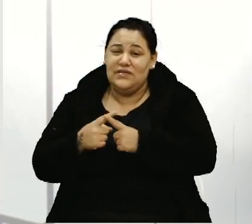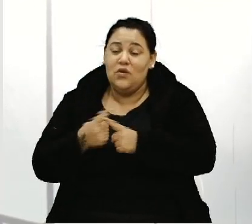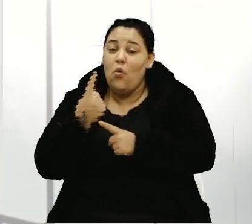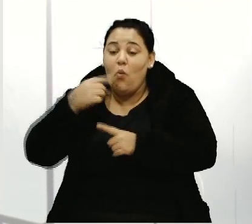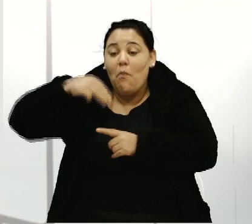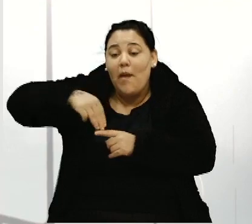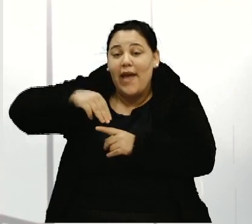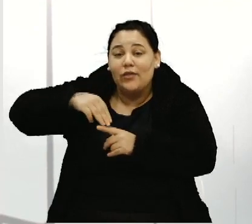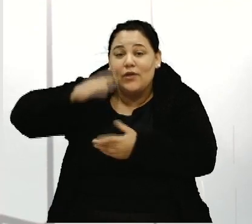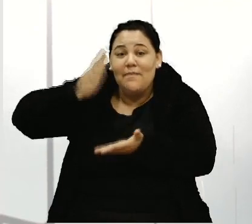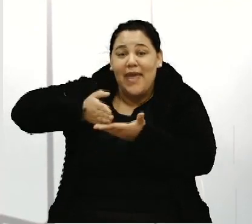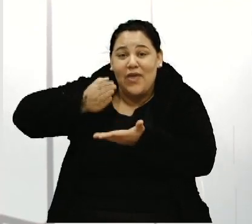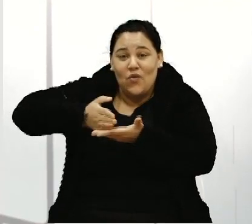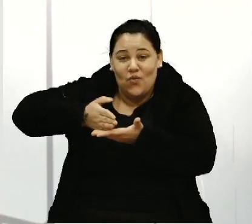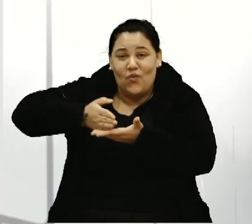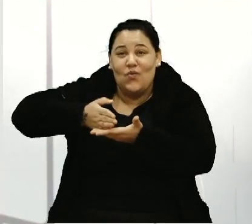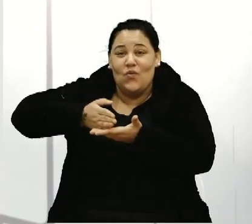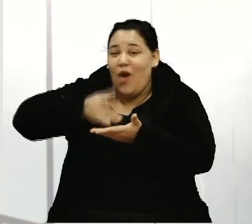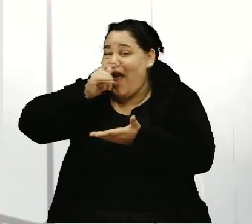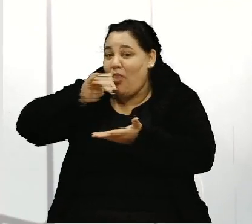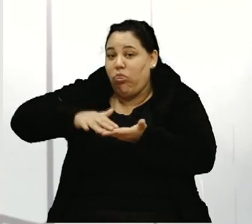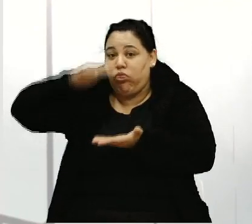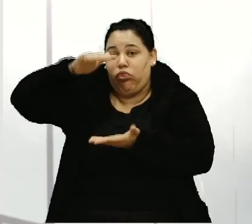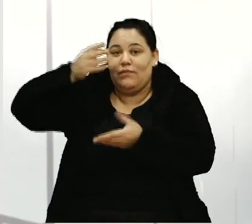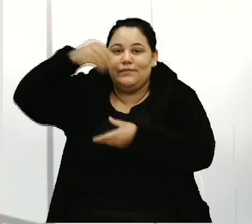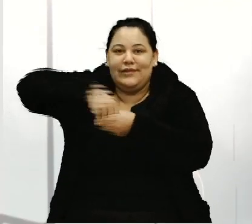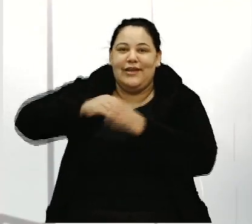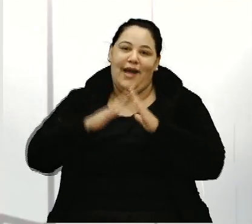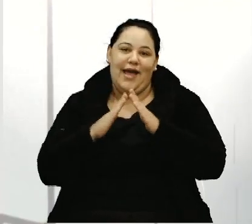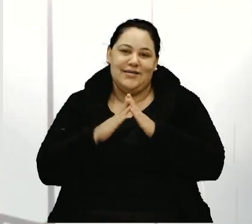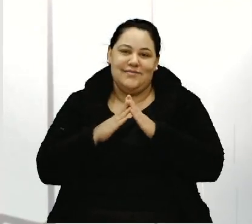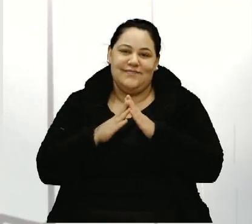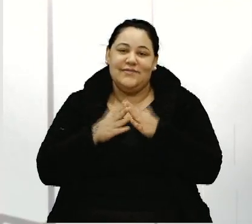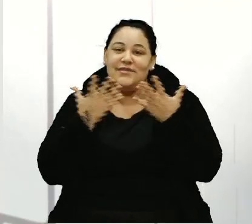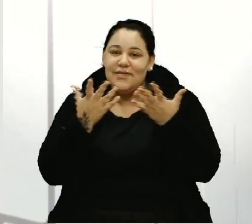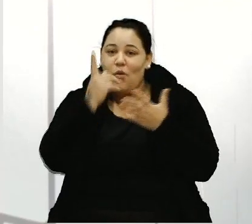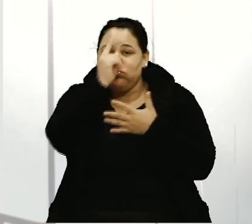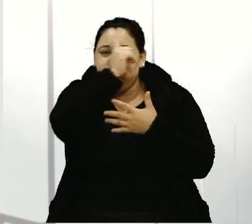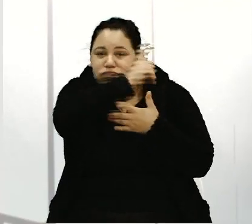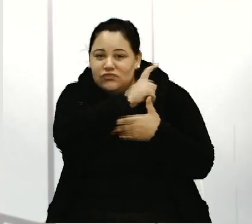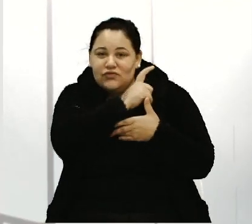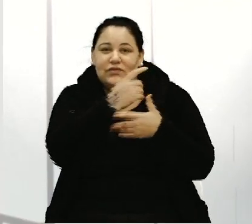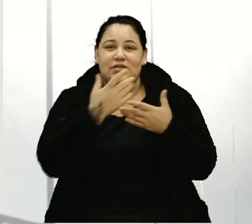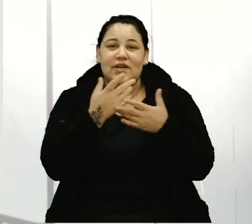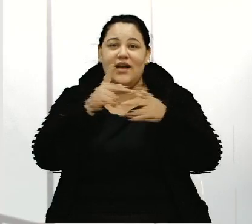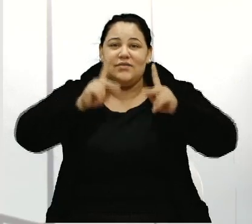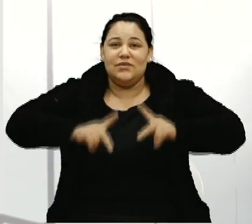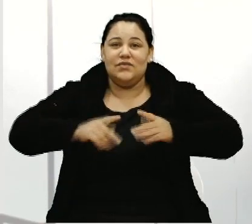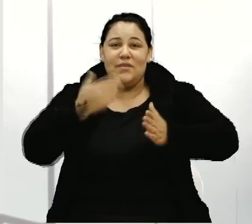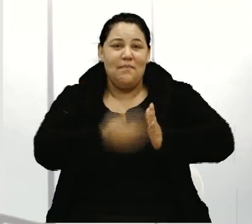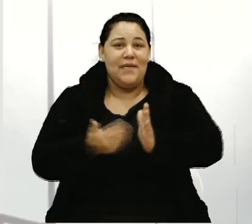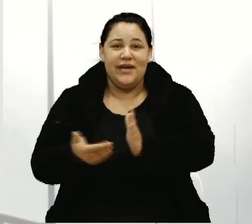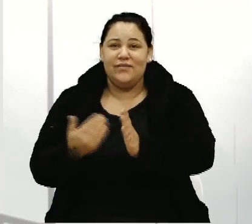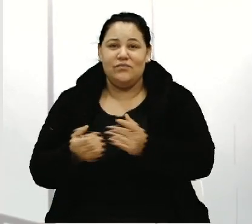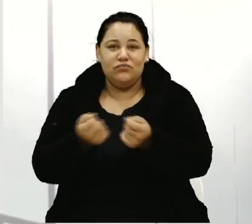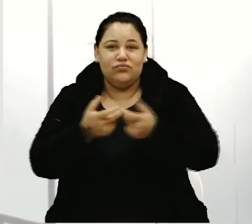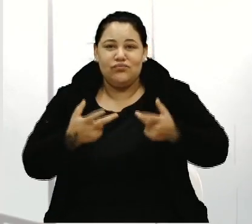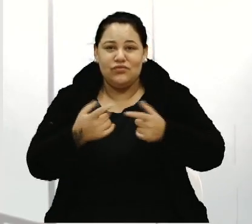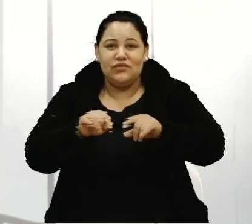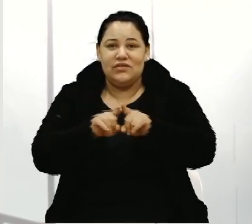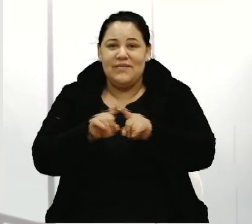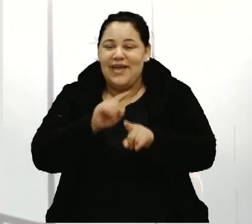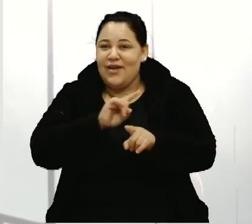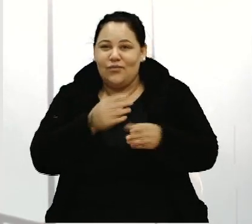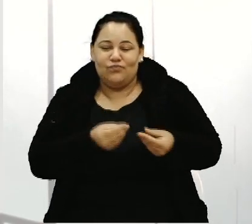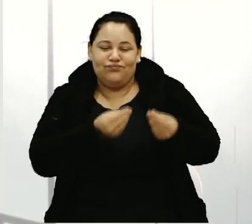metro de água dentro de casa. Então, isso está muito difícil, as pessoas estão perdendo tudo. Eu não trouxe